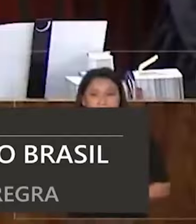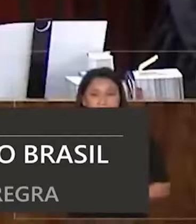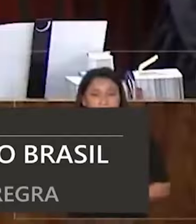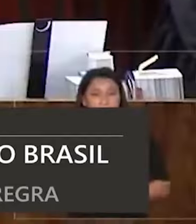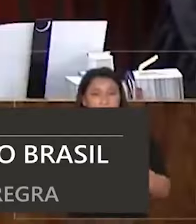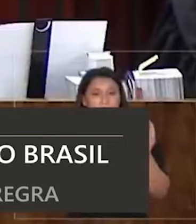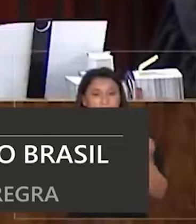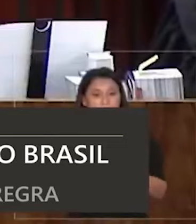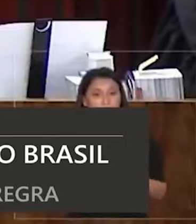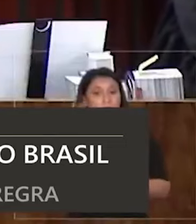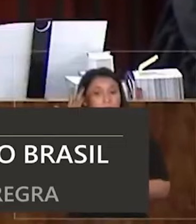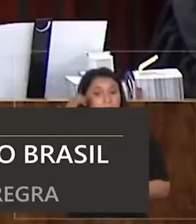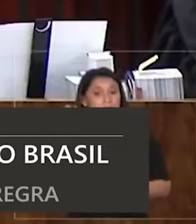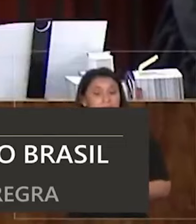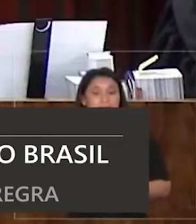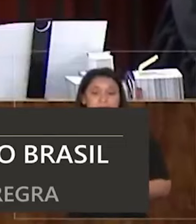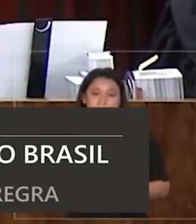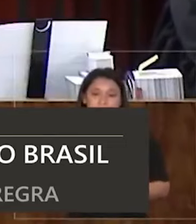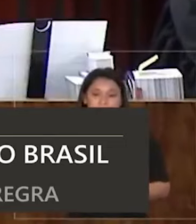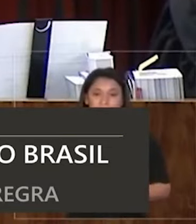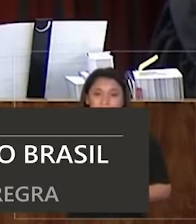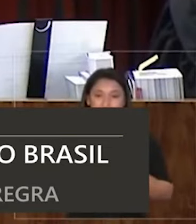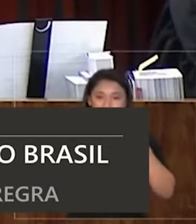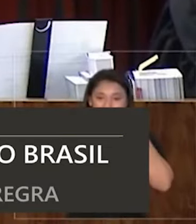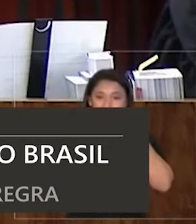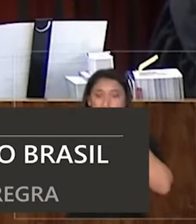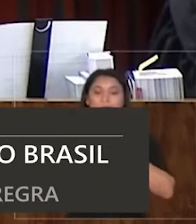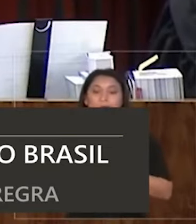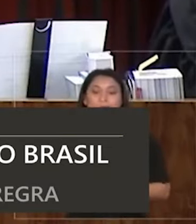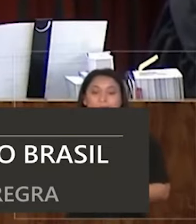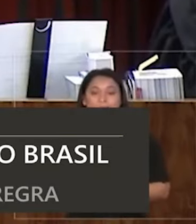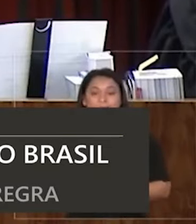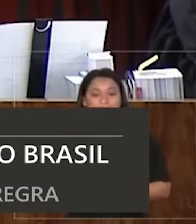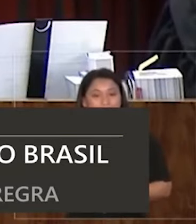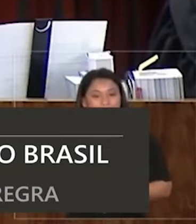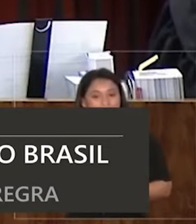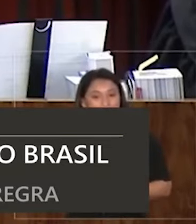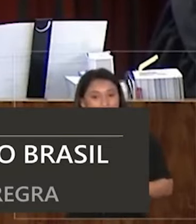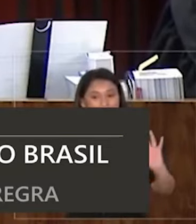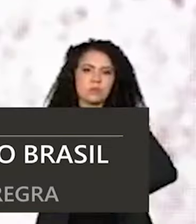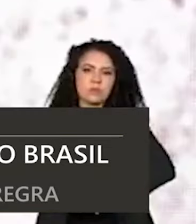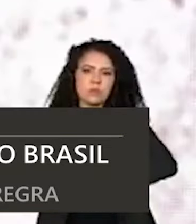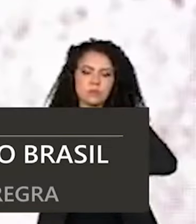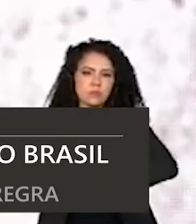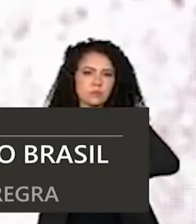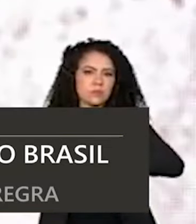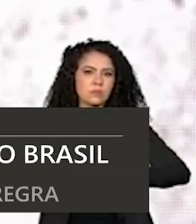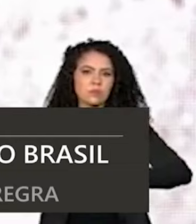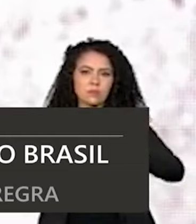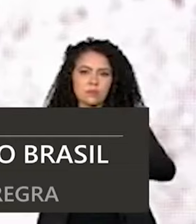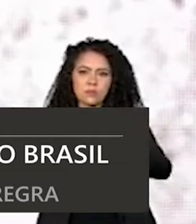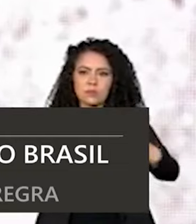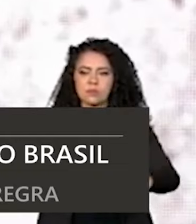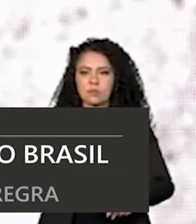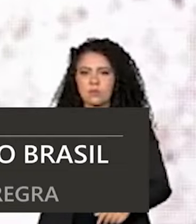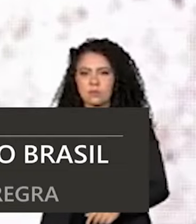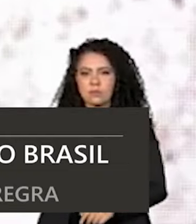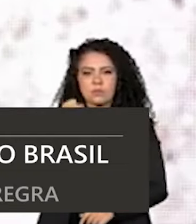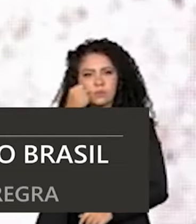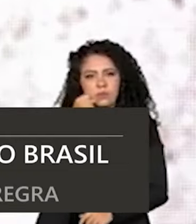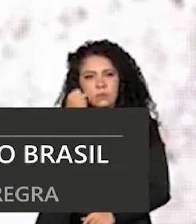segundo o partido ao estabelecer a proibição do procedimento a partir das 22 semanas de gestação a